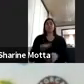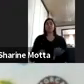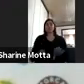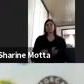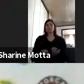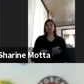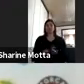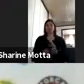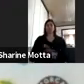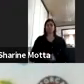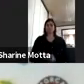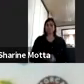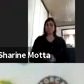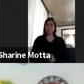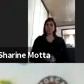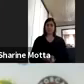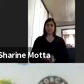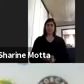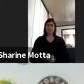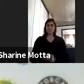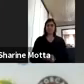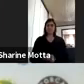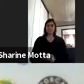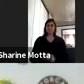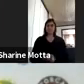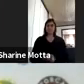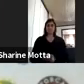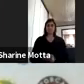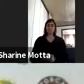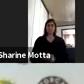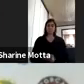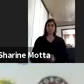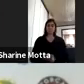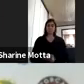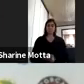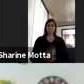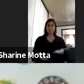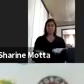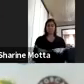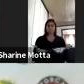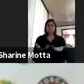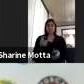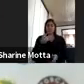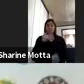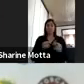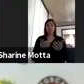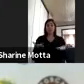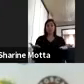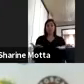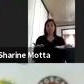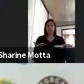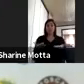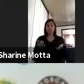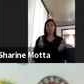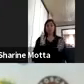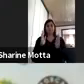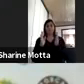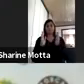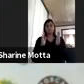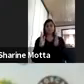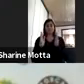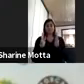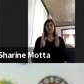participam do nosso programa. Neste momento de fragilidade,